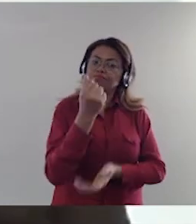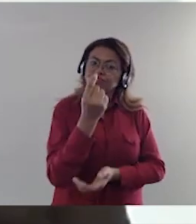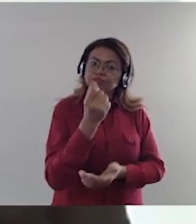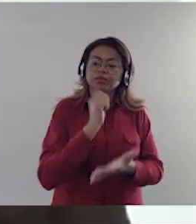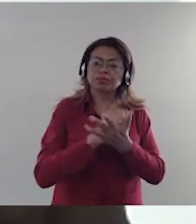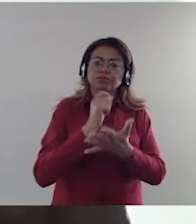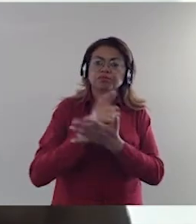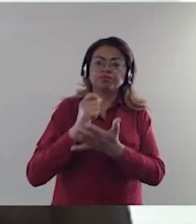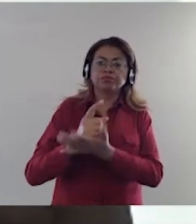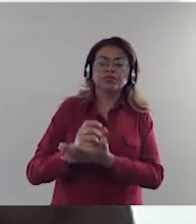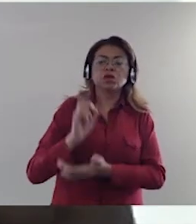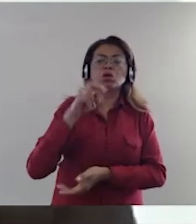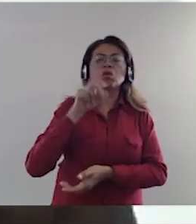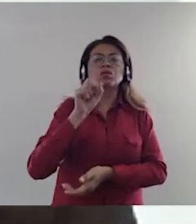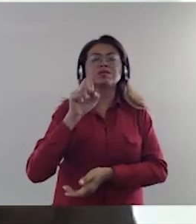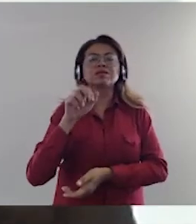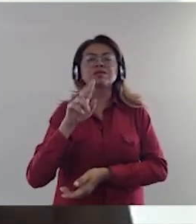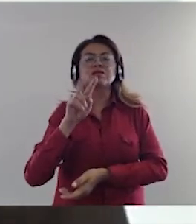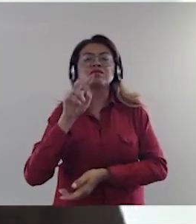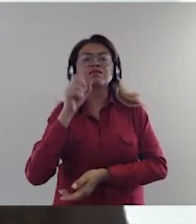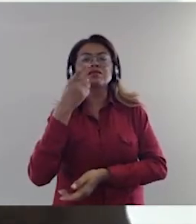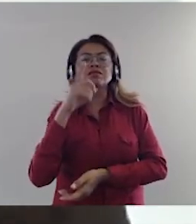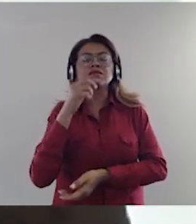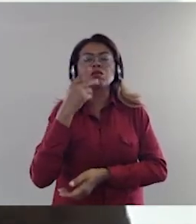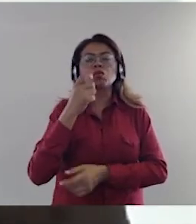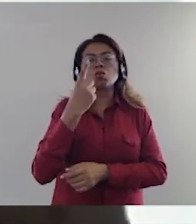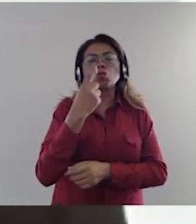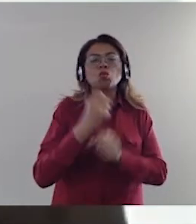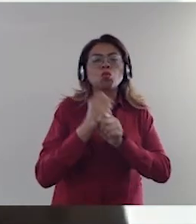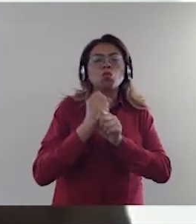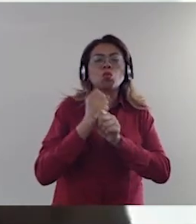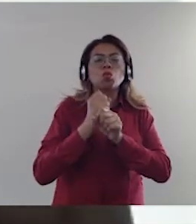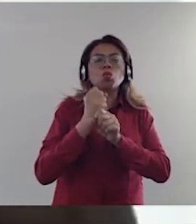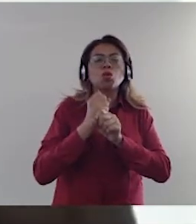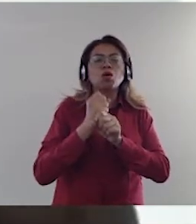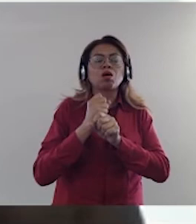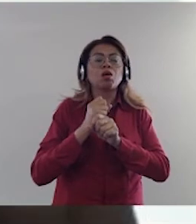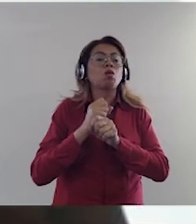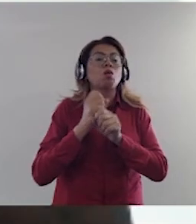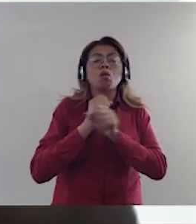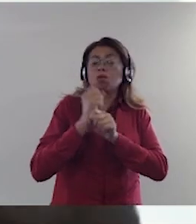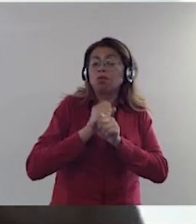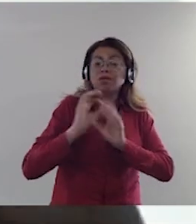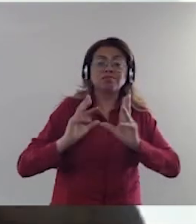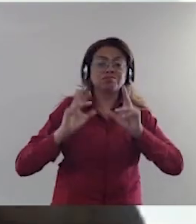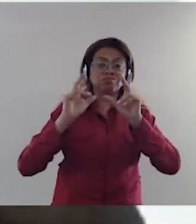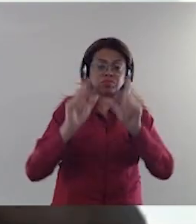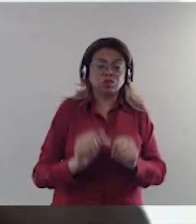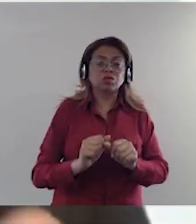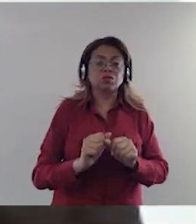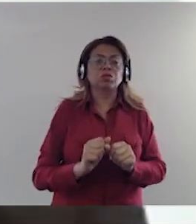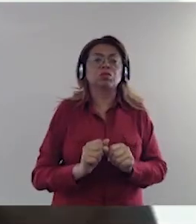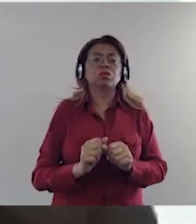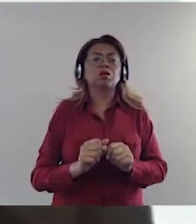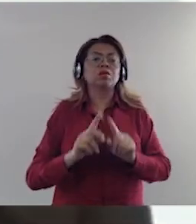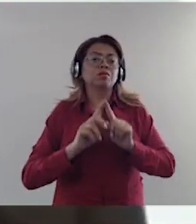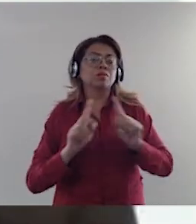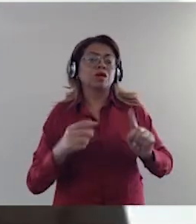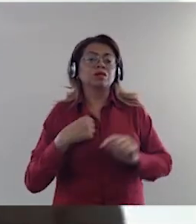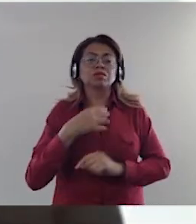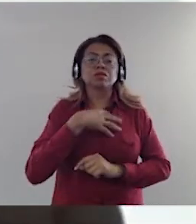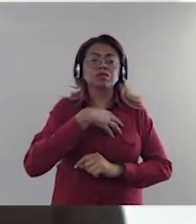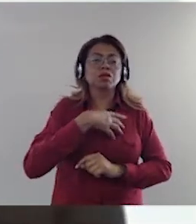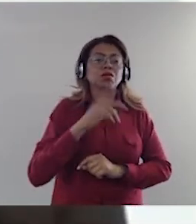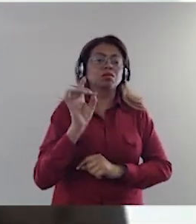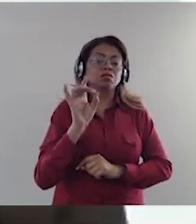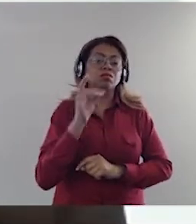de conservação do imóvel durante o ano todo, quando utilizam efetivamente, né, fruem efetivamente